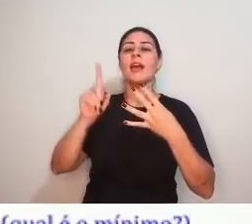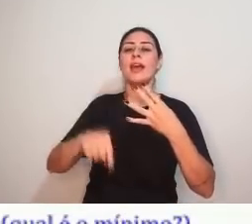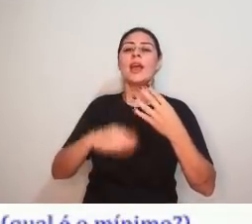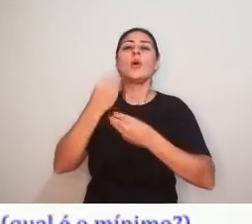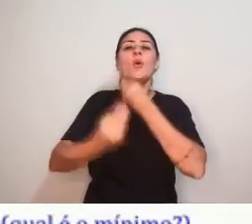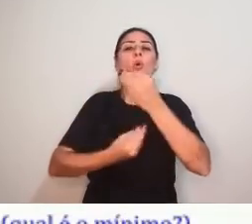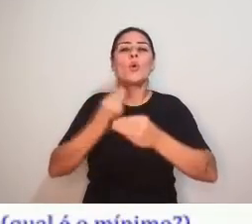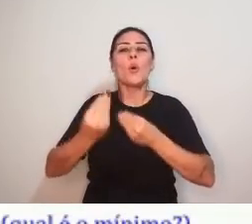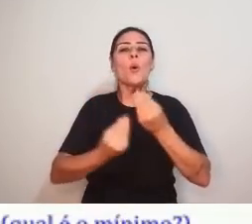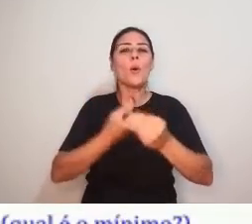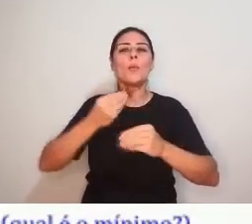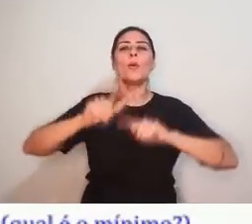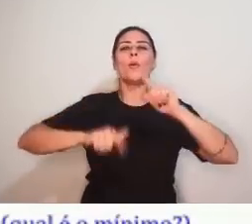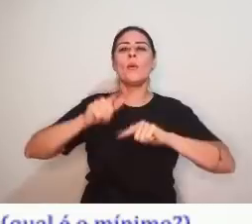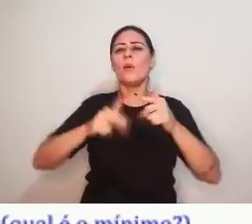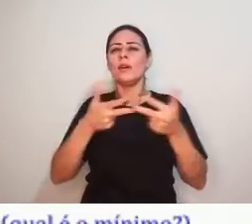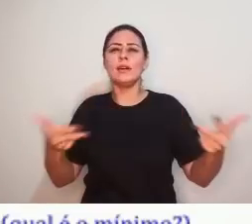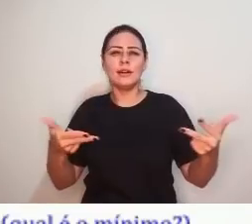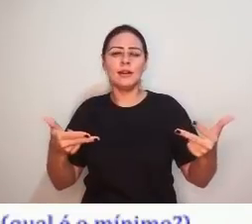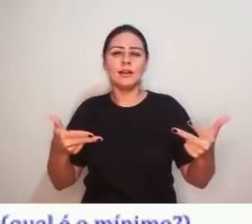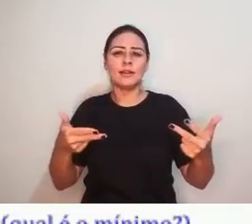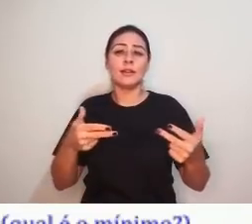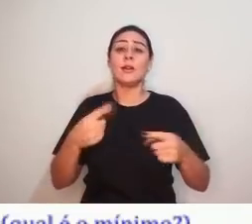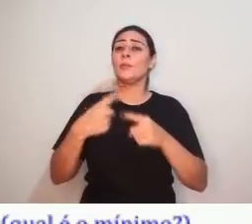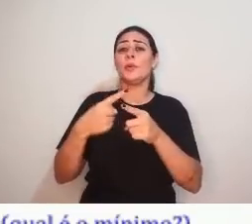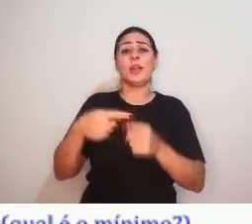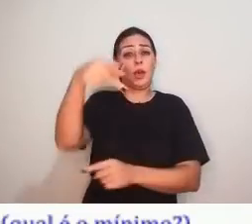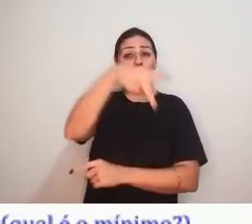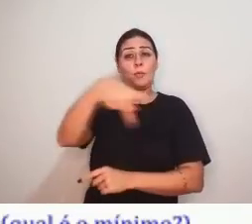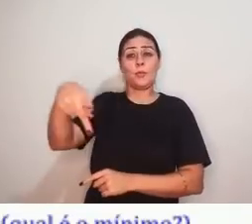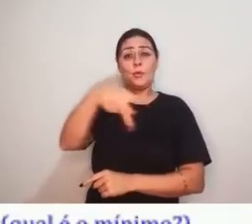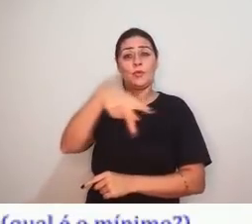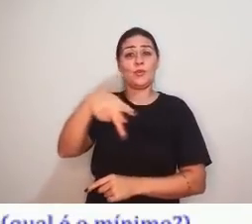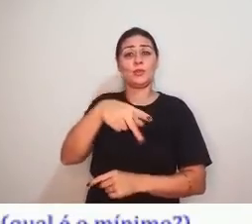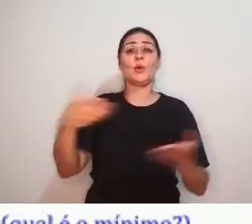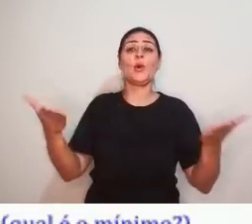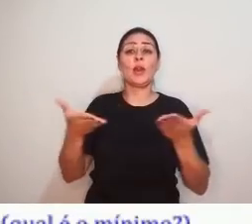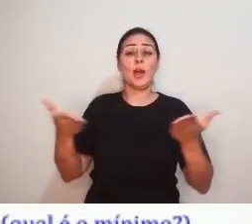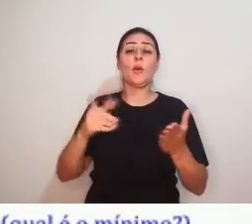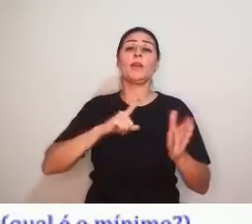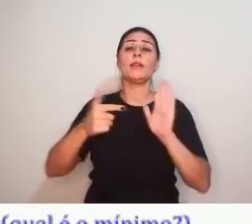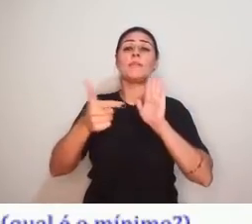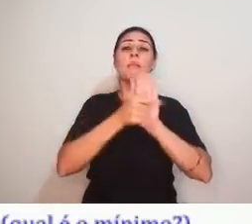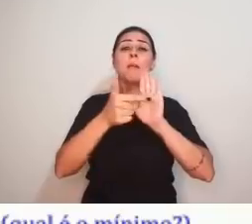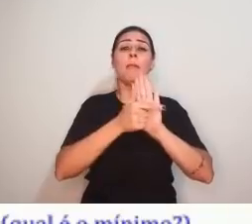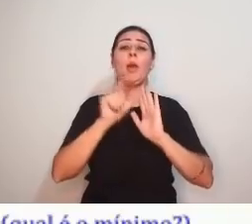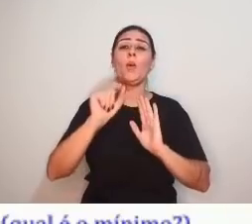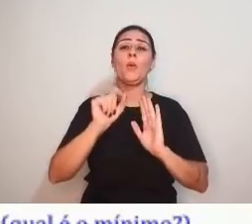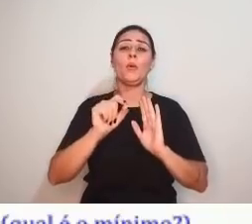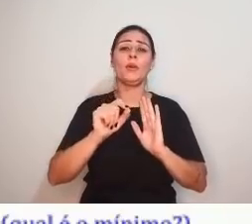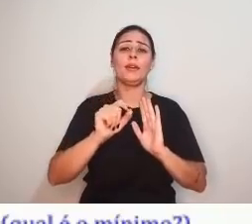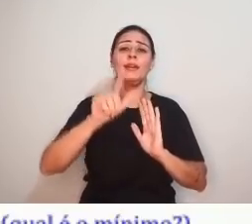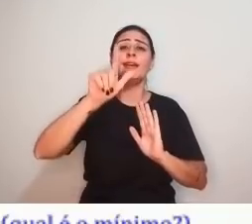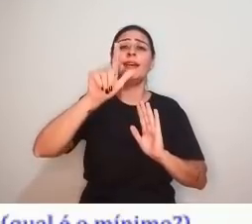é da curadoria de recursos. Porque nesse mundo conectado, o professor ele ganha agora mais um